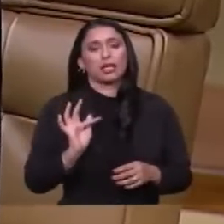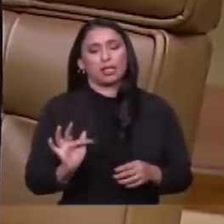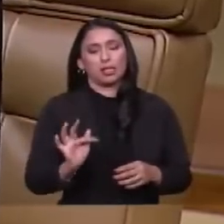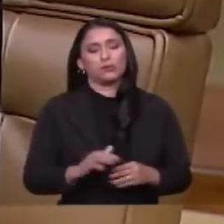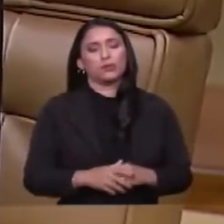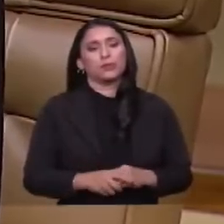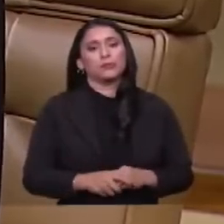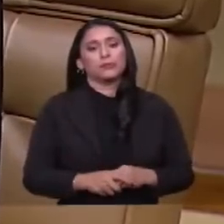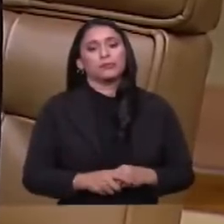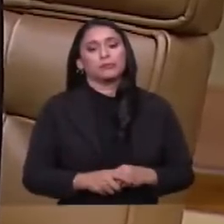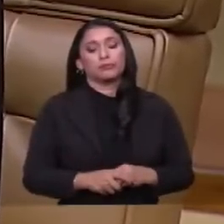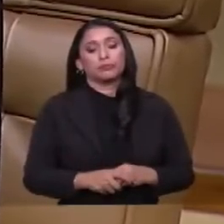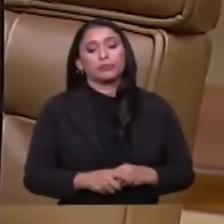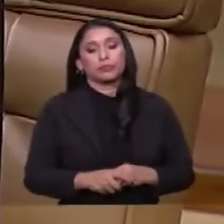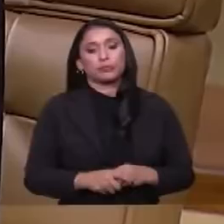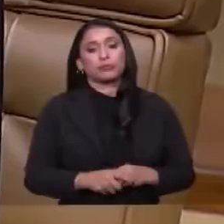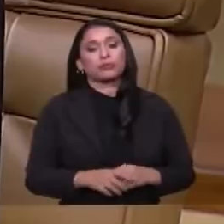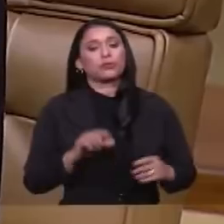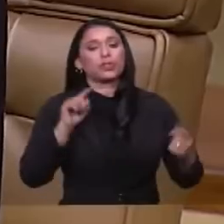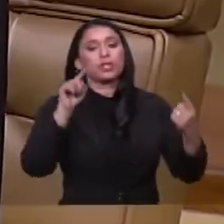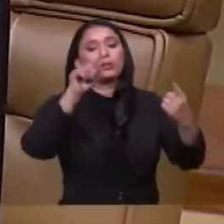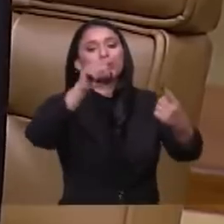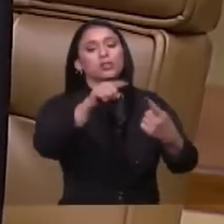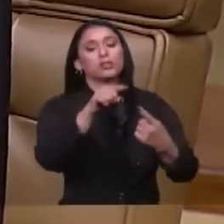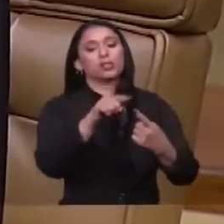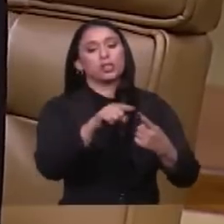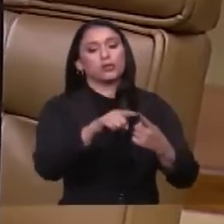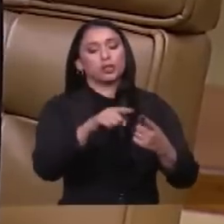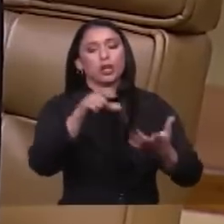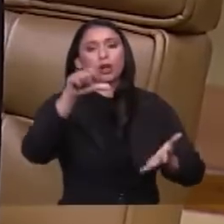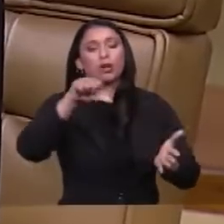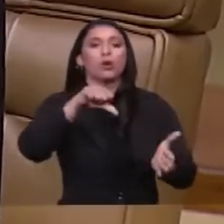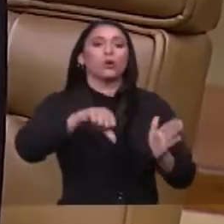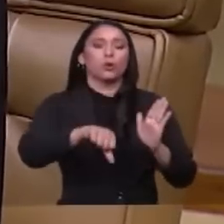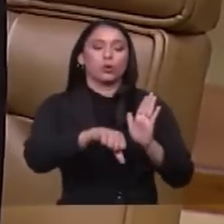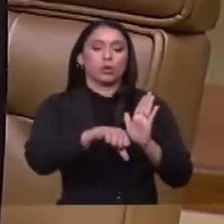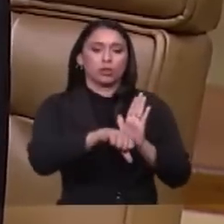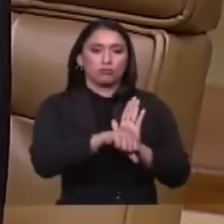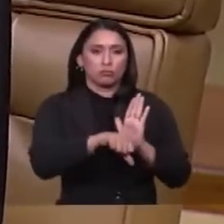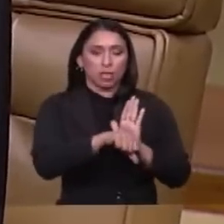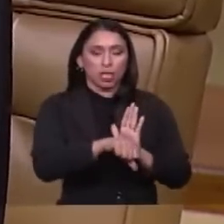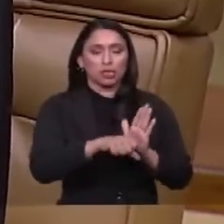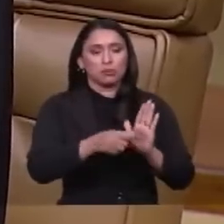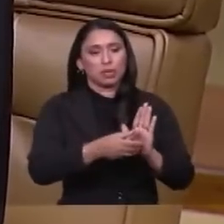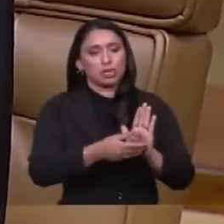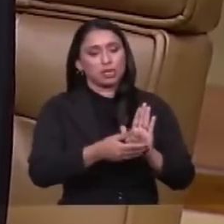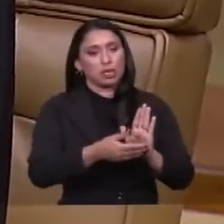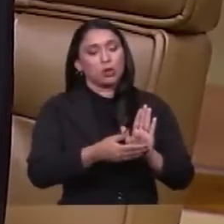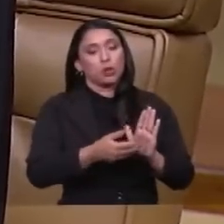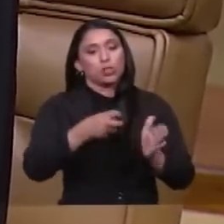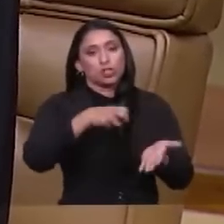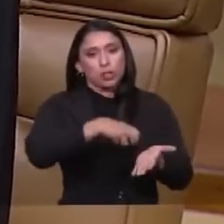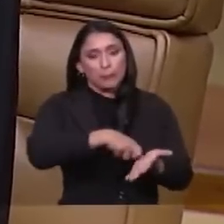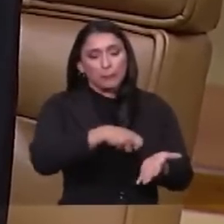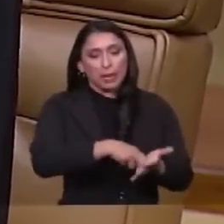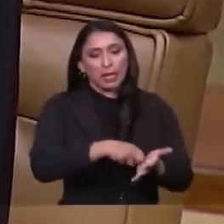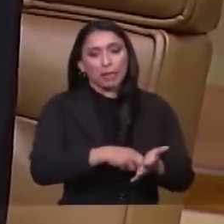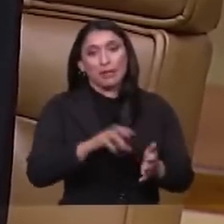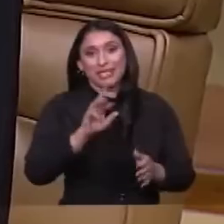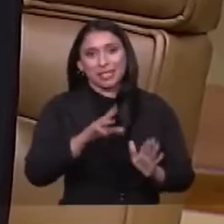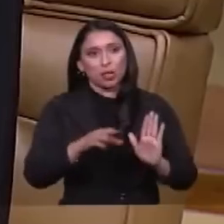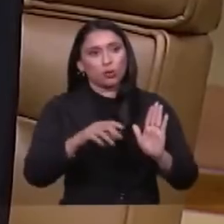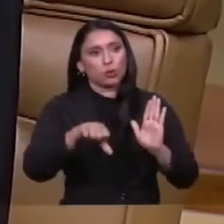Tribunal Federal é no sentido de que houve uma despenalização e não descriminalização da conduta